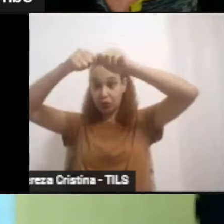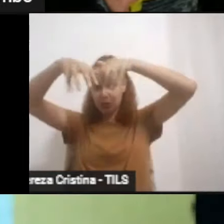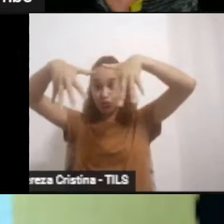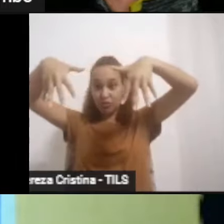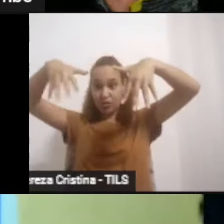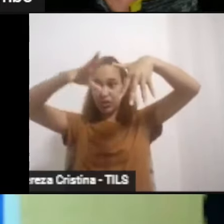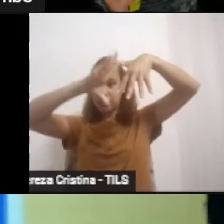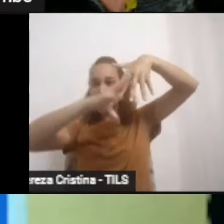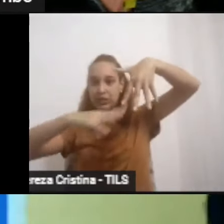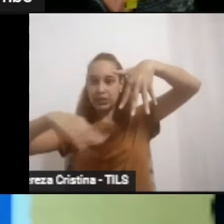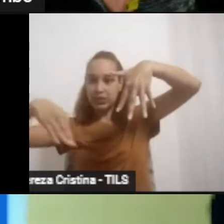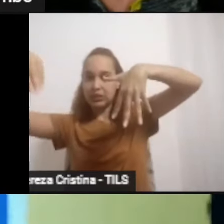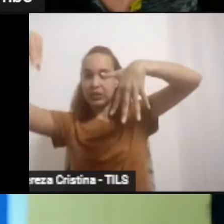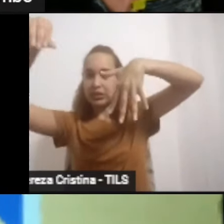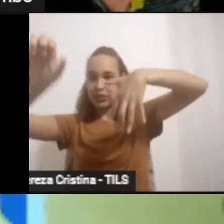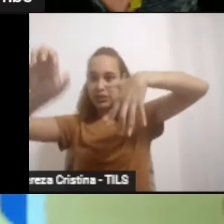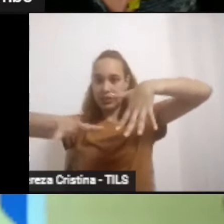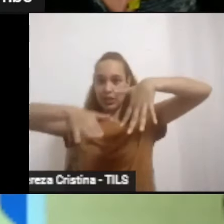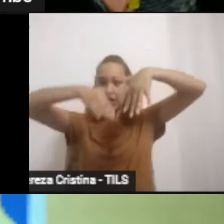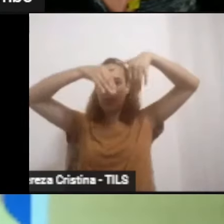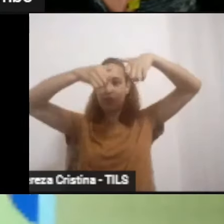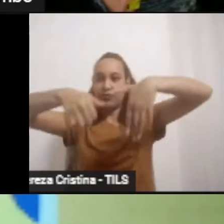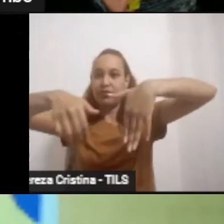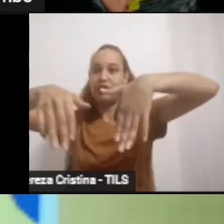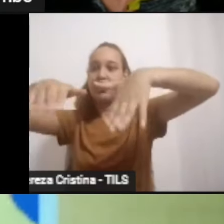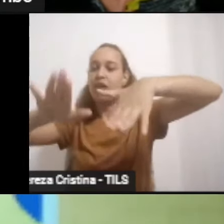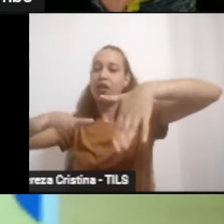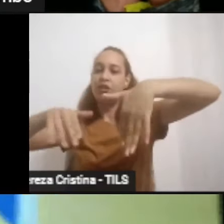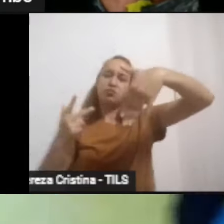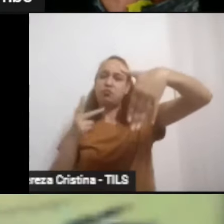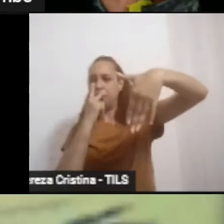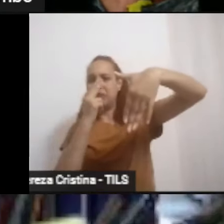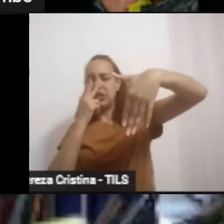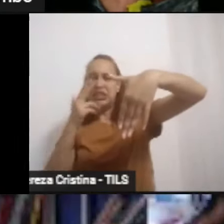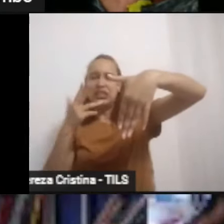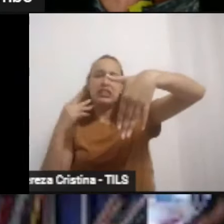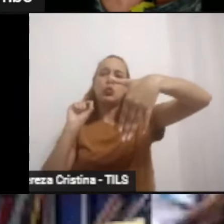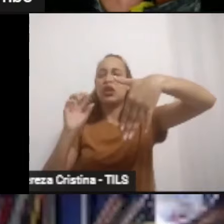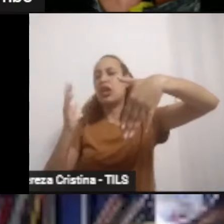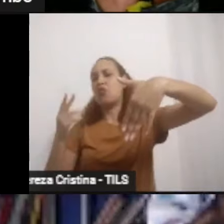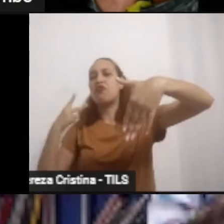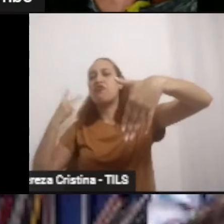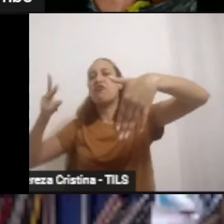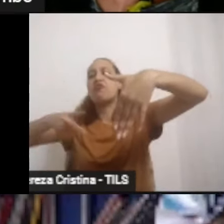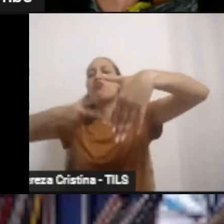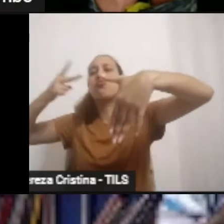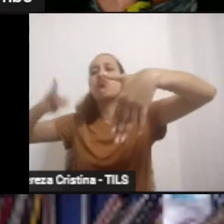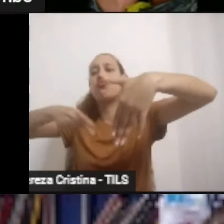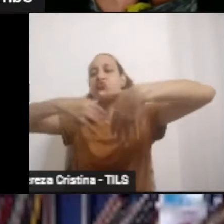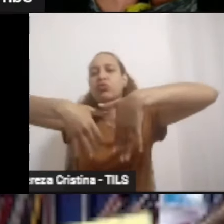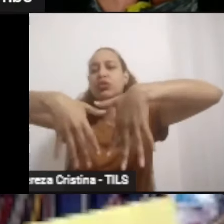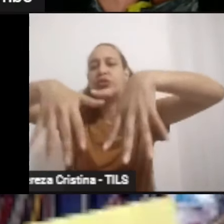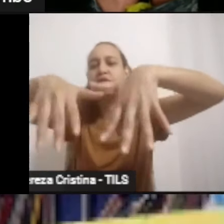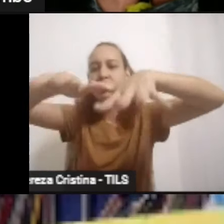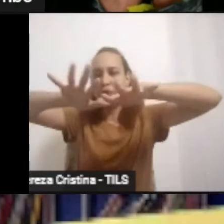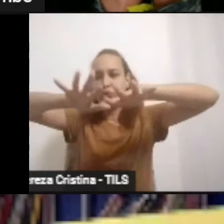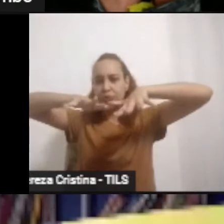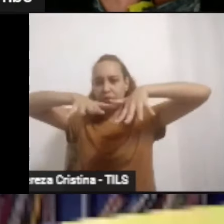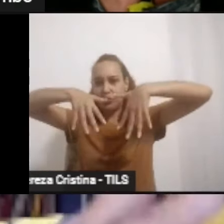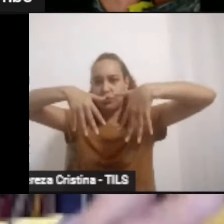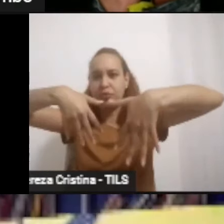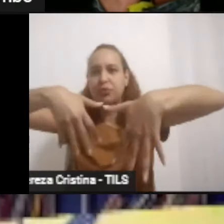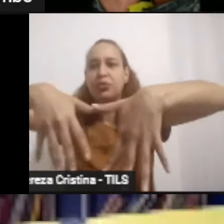está balançando como se tivesse um vento entrando pela casa. Tipo, está passando um vendaval pela casa, porque a